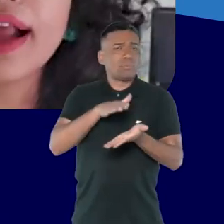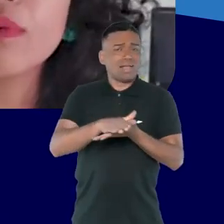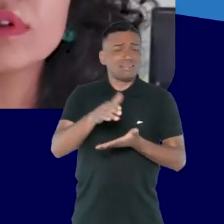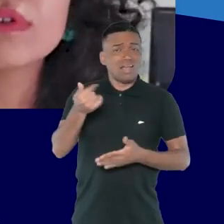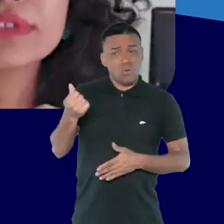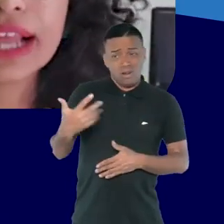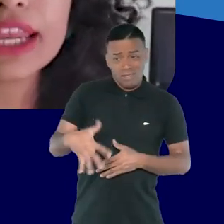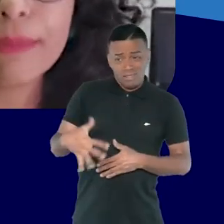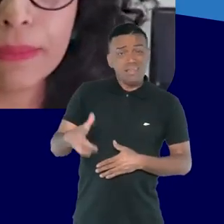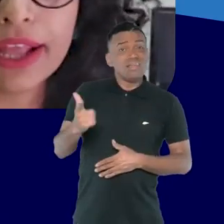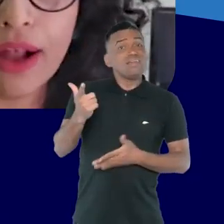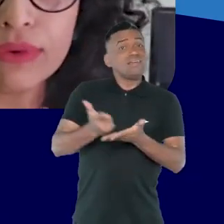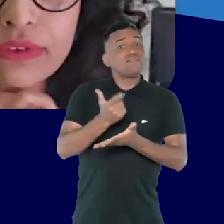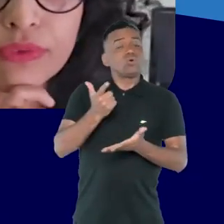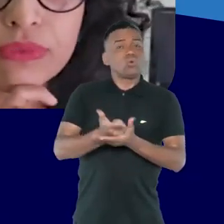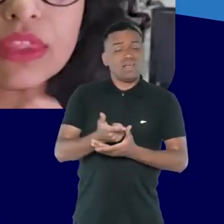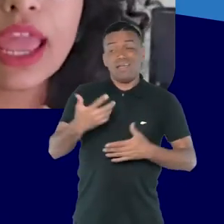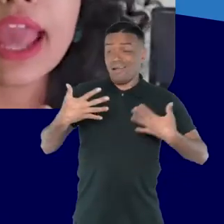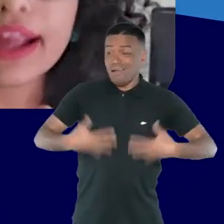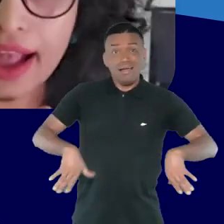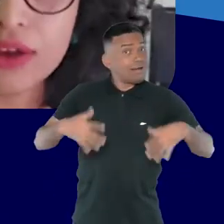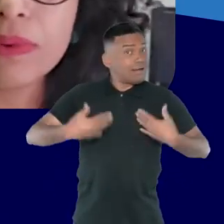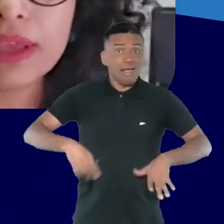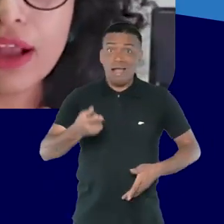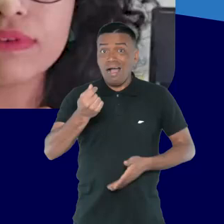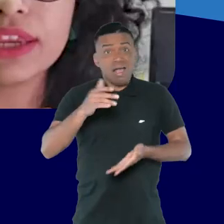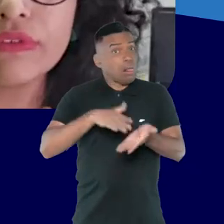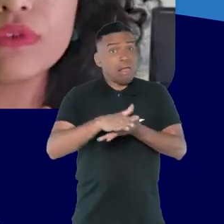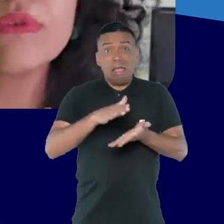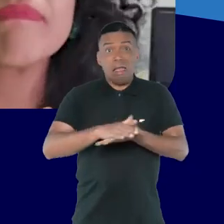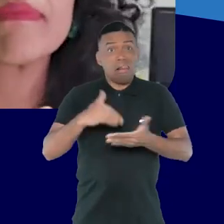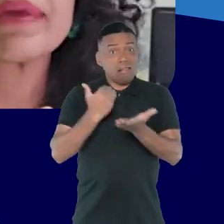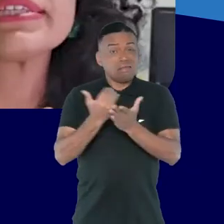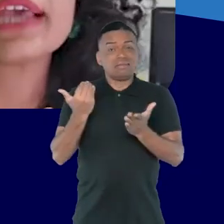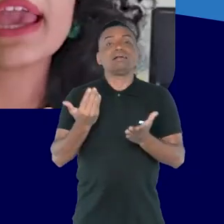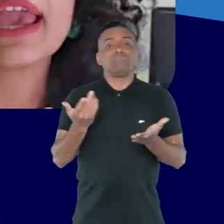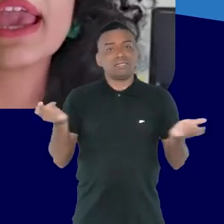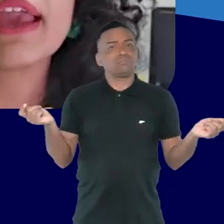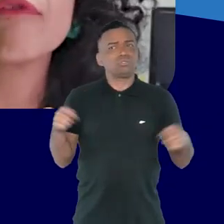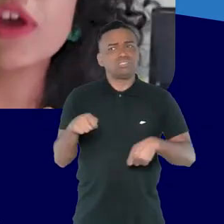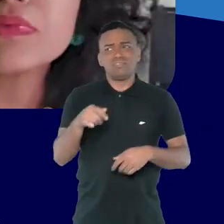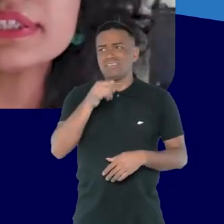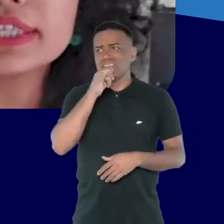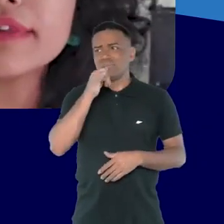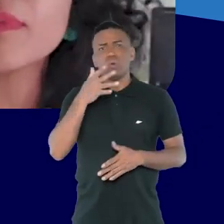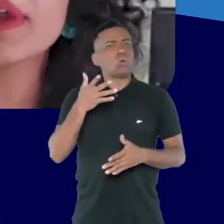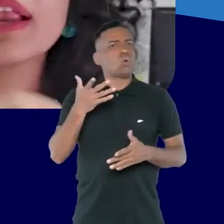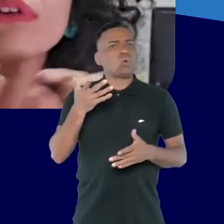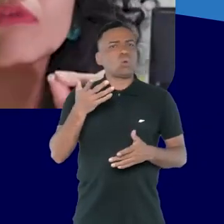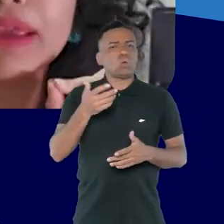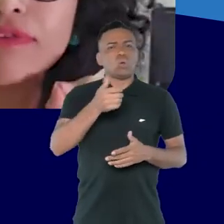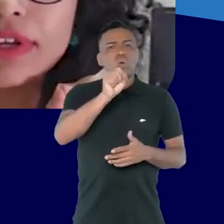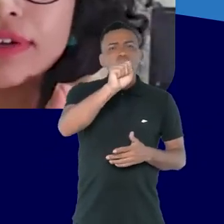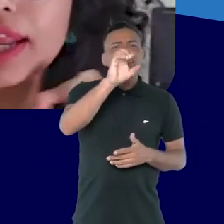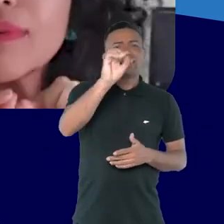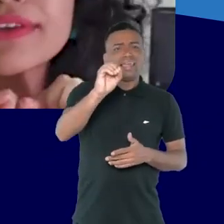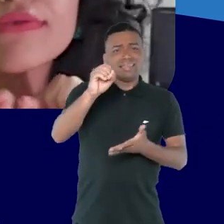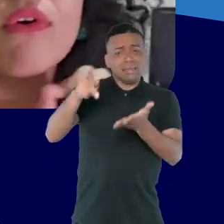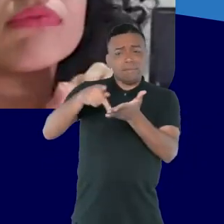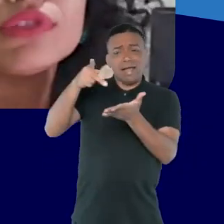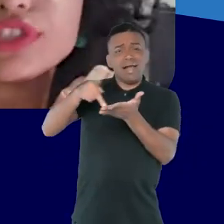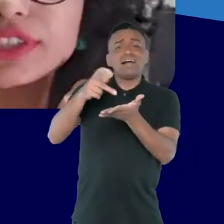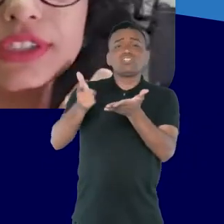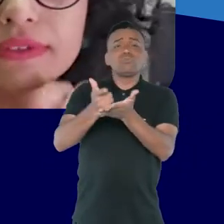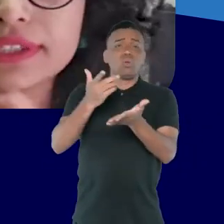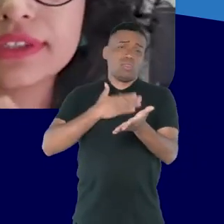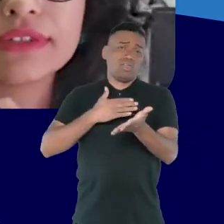foram olhar quanto custaria publicar um livro. É caro publicar um livro, sim, mas foi possível, porque ele é um livro bem fininho, ele é quase